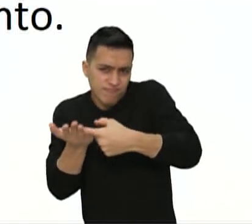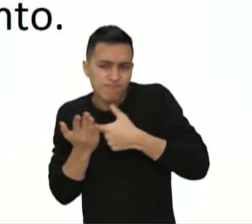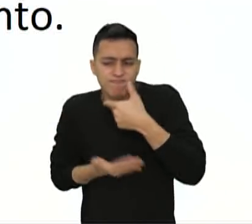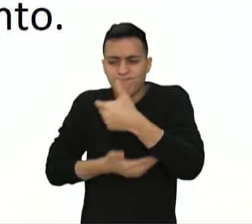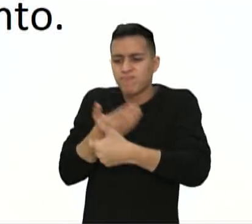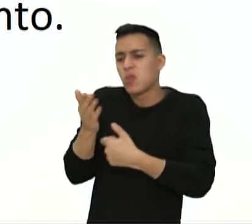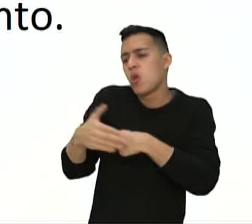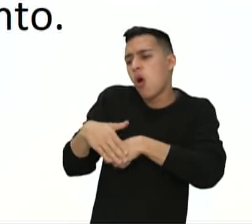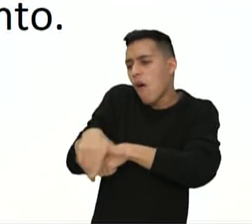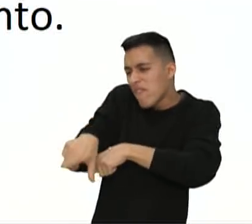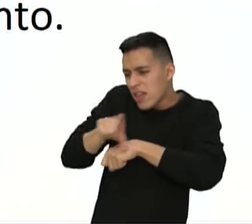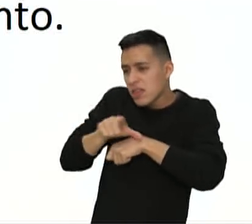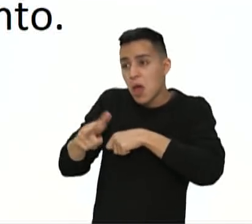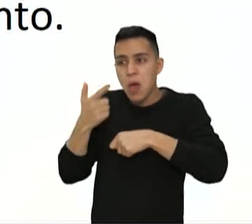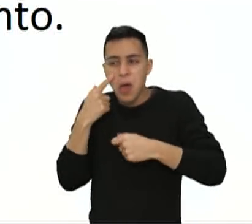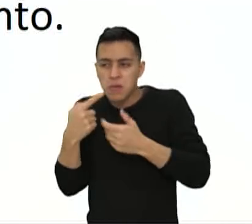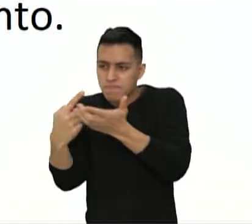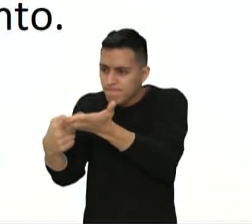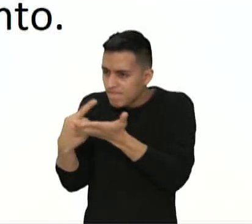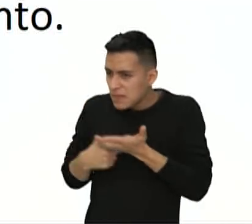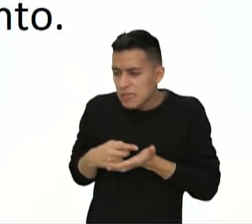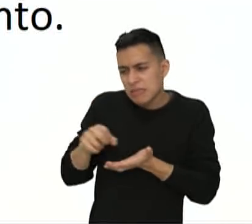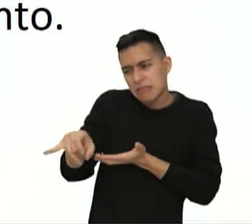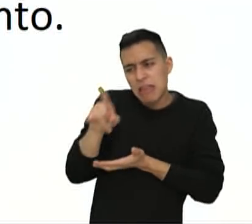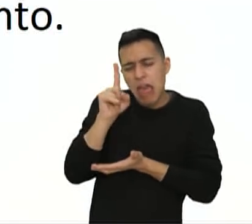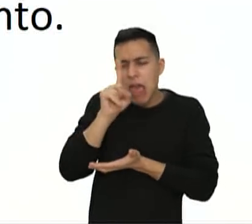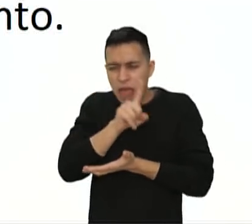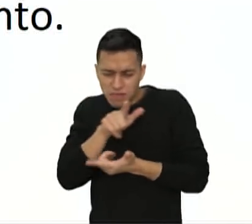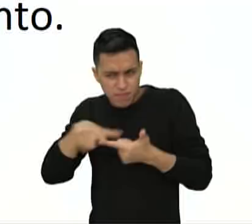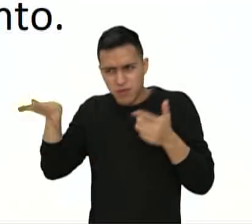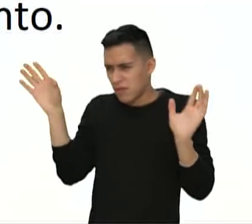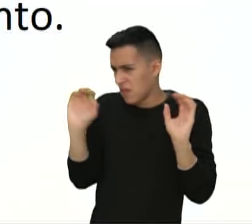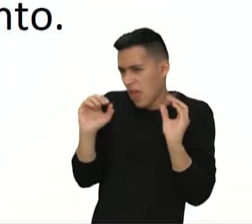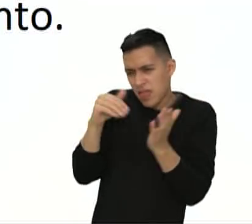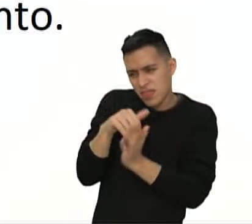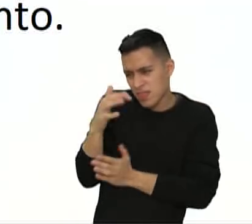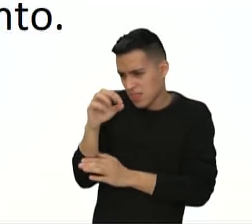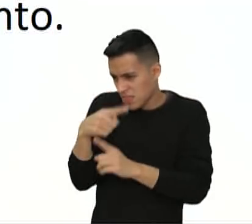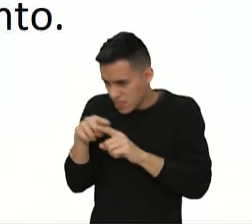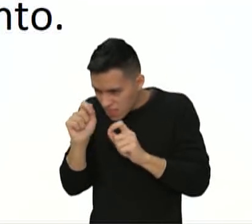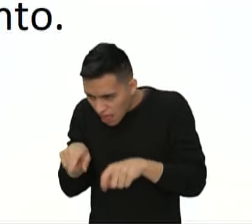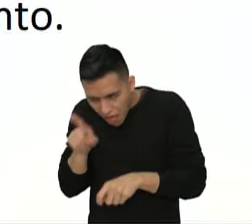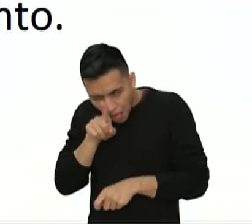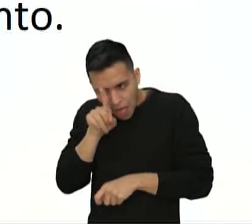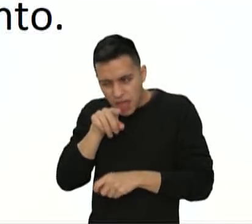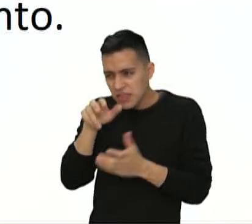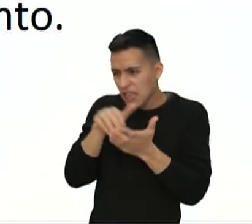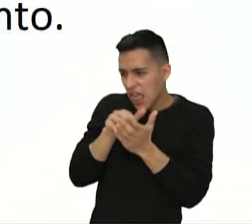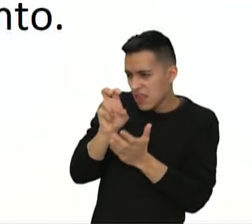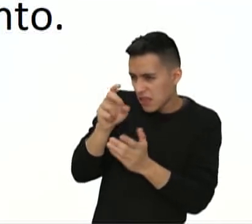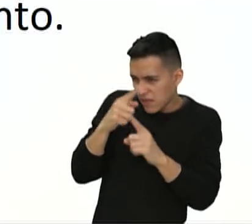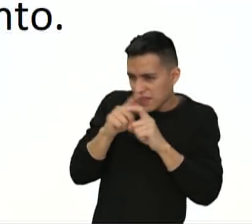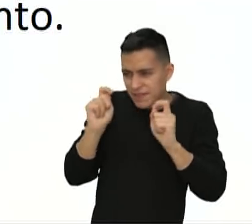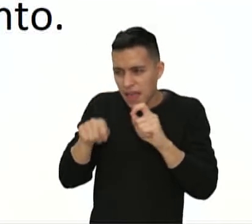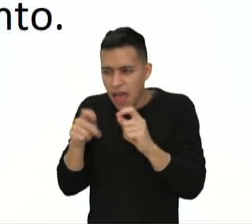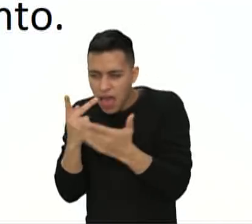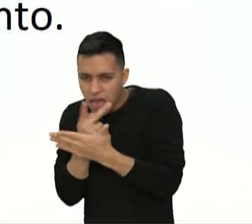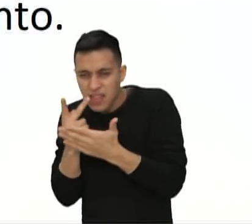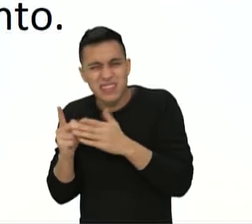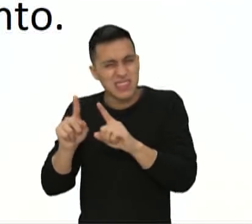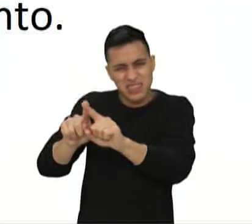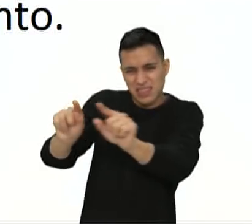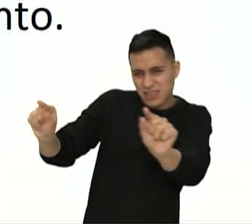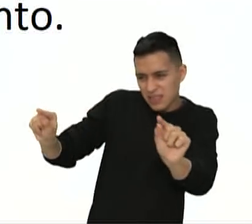ou uma conversa antes de jogar. Se errar não tem problema, podemos errar até 10 vezes, podemos errar 5 vezes. Então, na sala de aula,